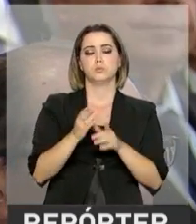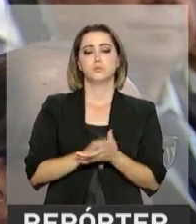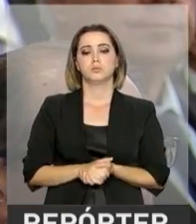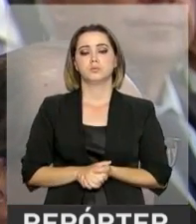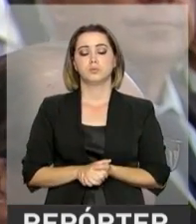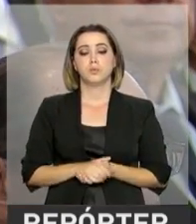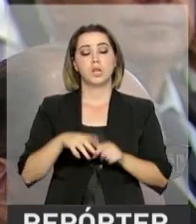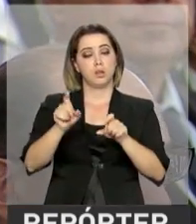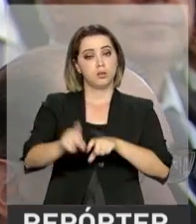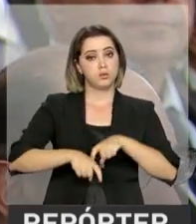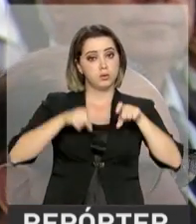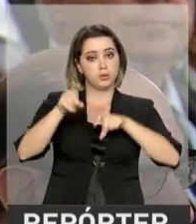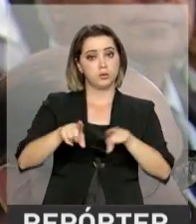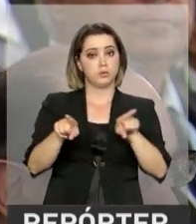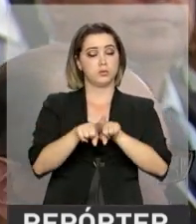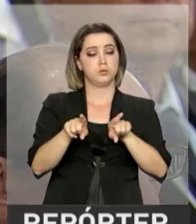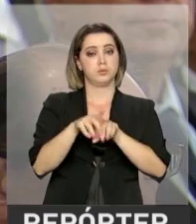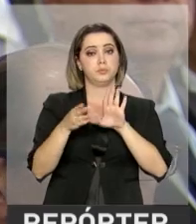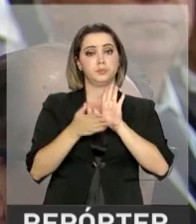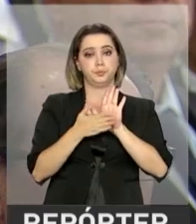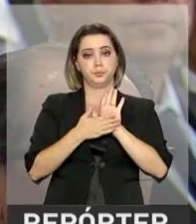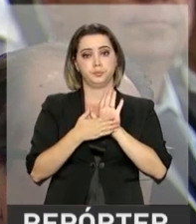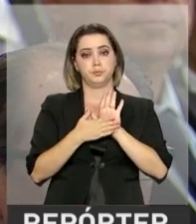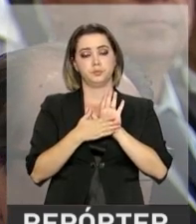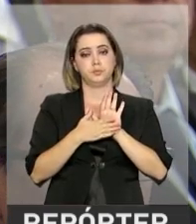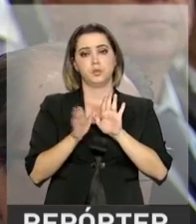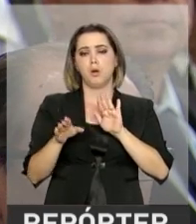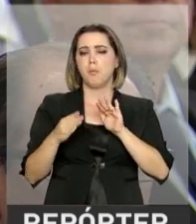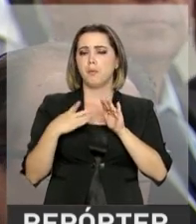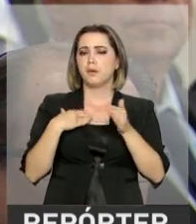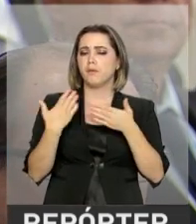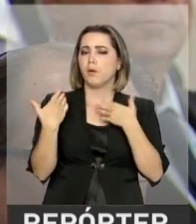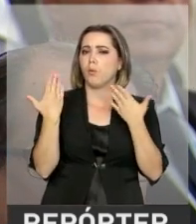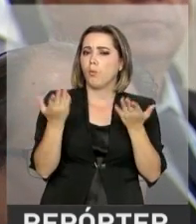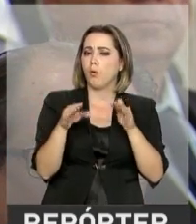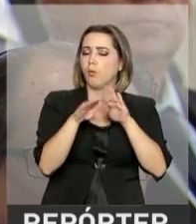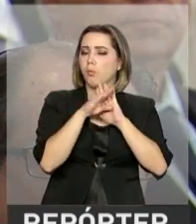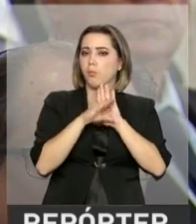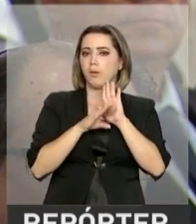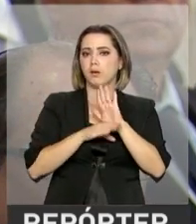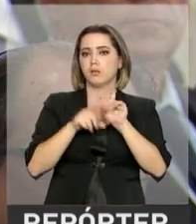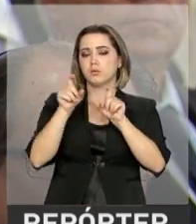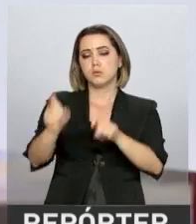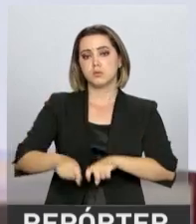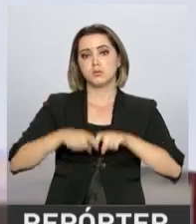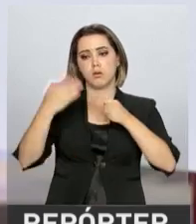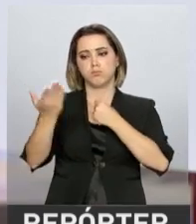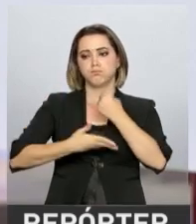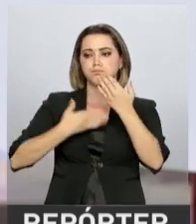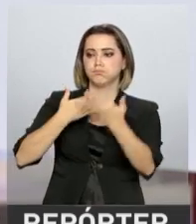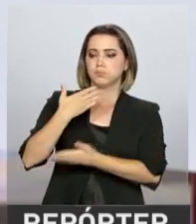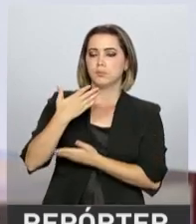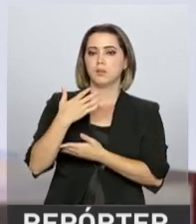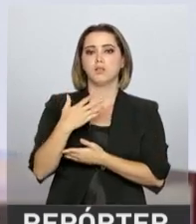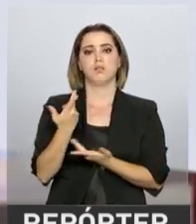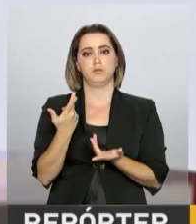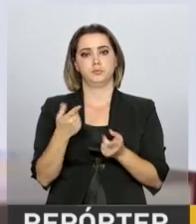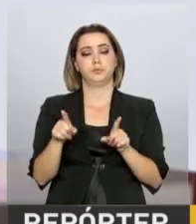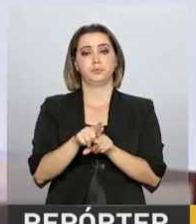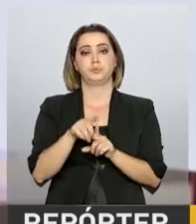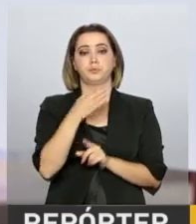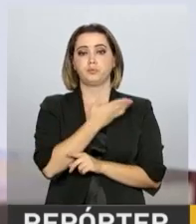o governo também vai apresentar uma proposta para estabelecer um plano safra plurianual as propostas foram